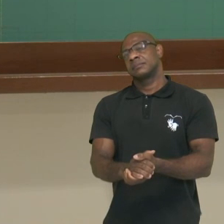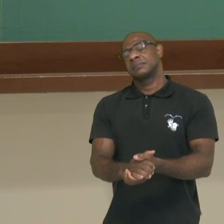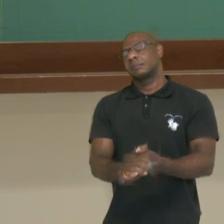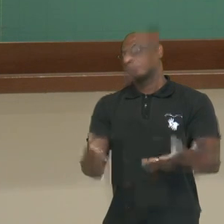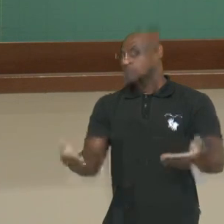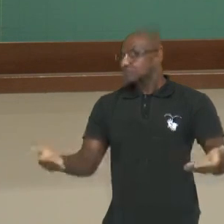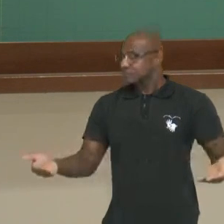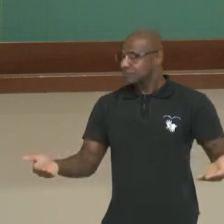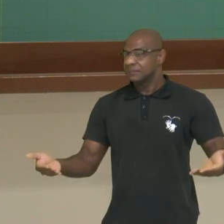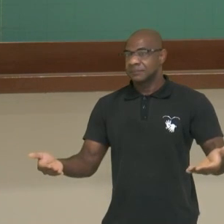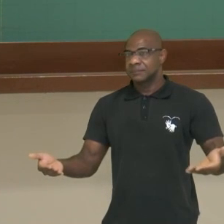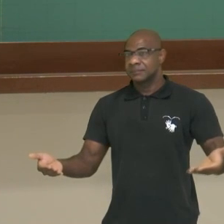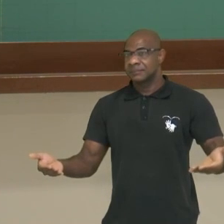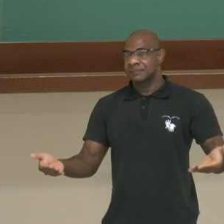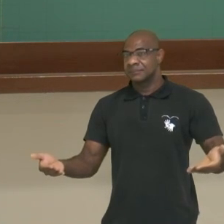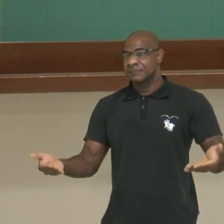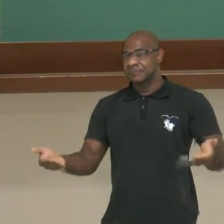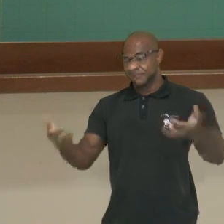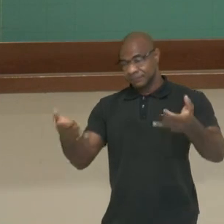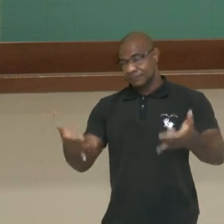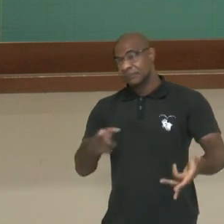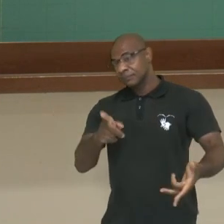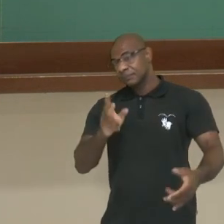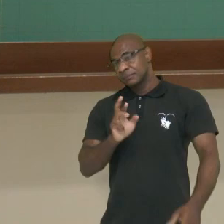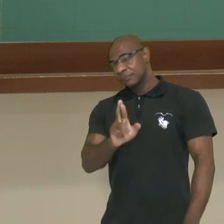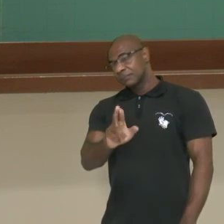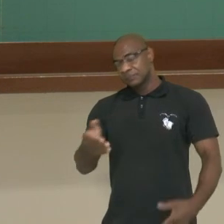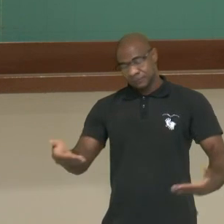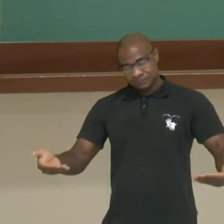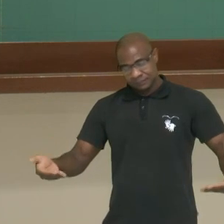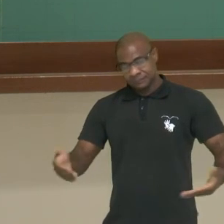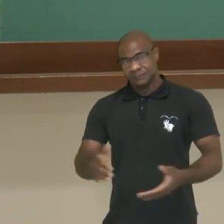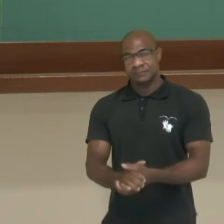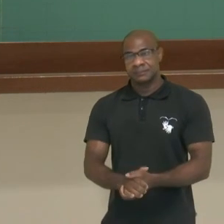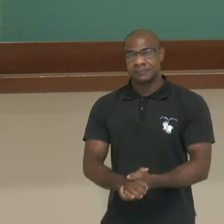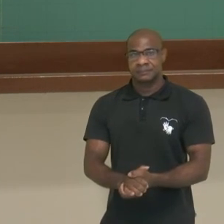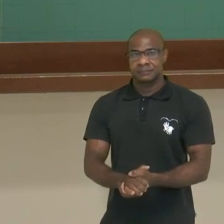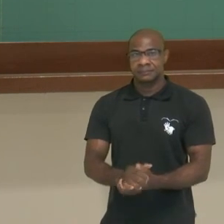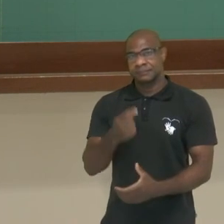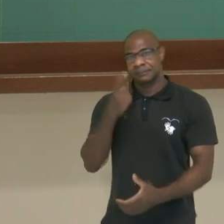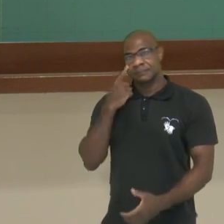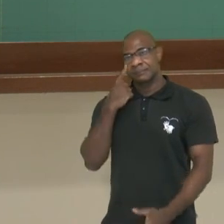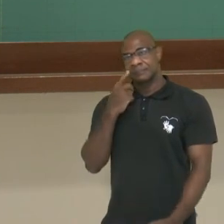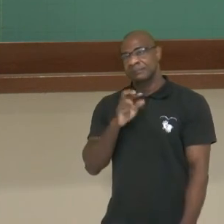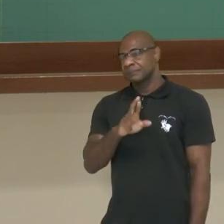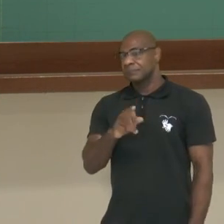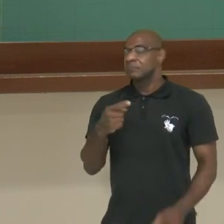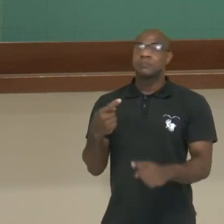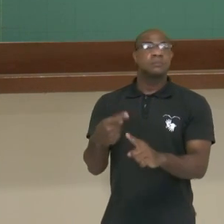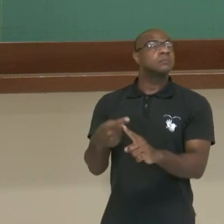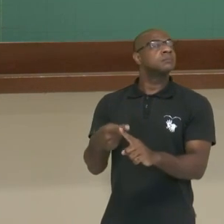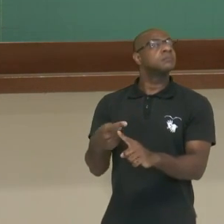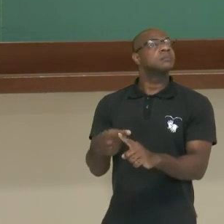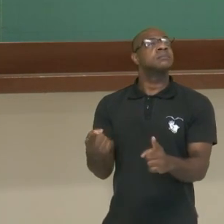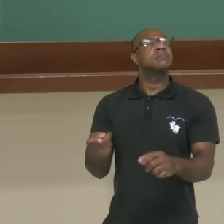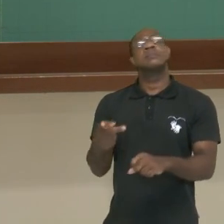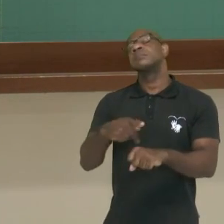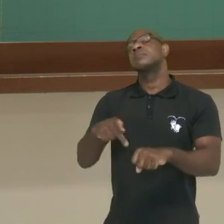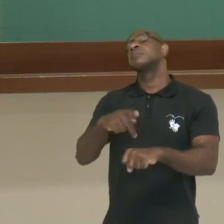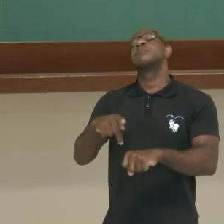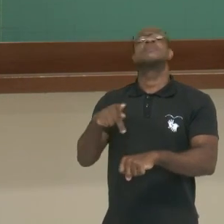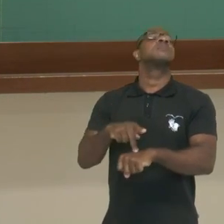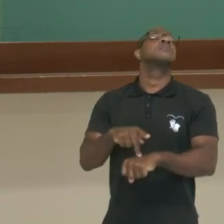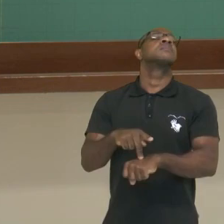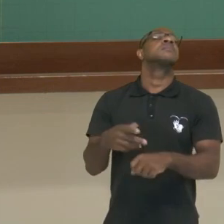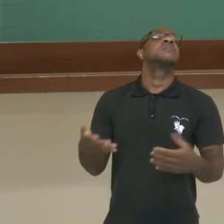E aí, colocou aí a sua resposta aí? Vamos aqui então analisarmos juntos, né? Por que os países voltaram a